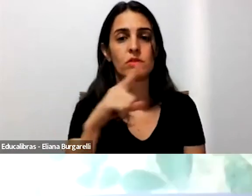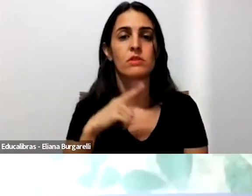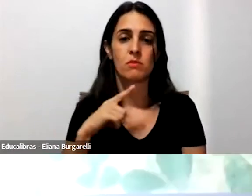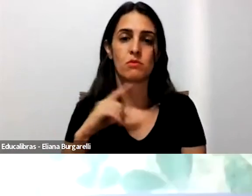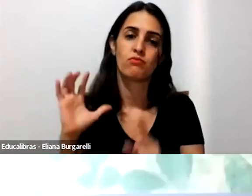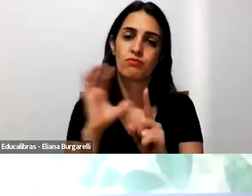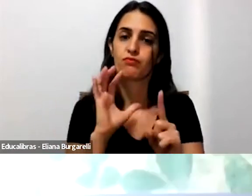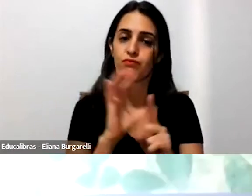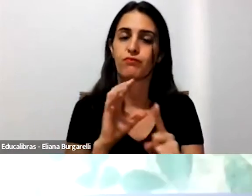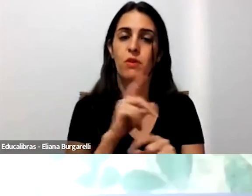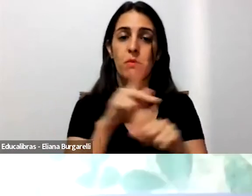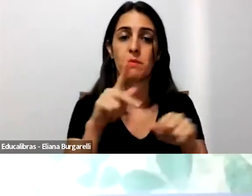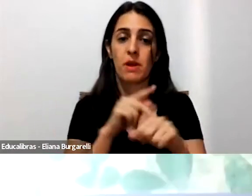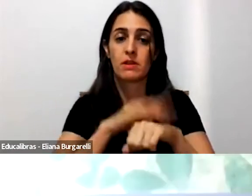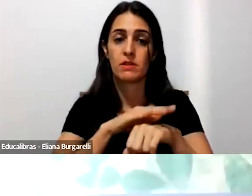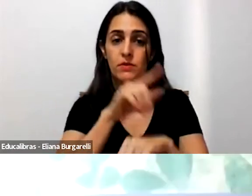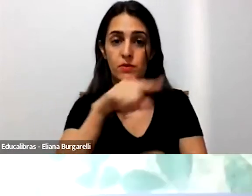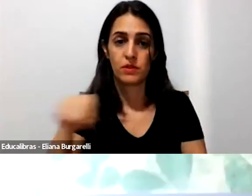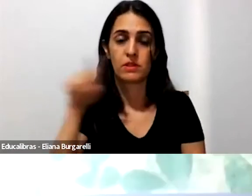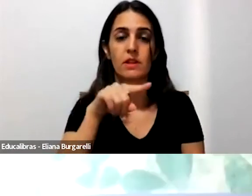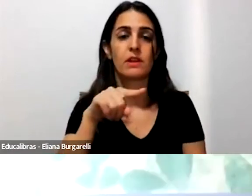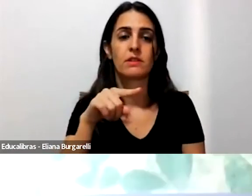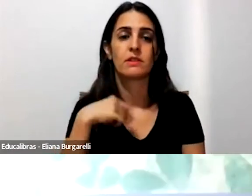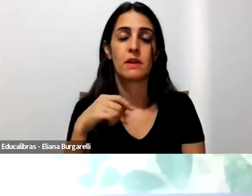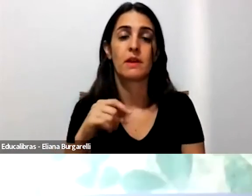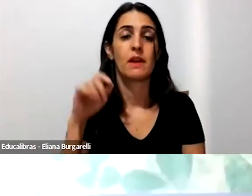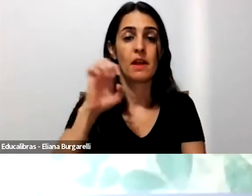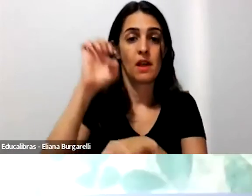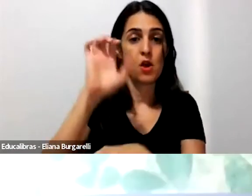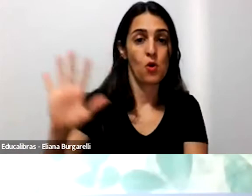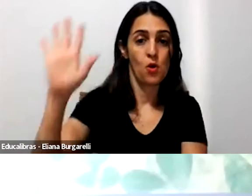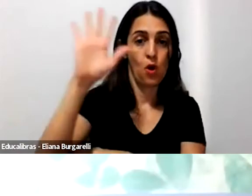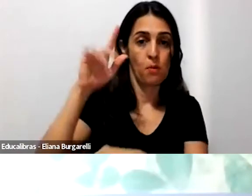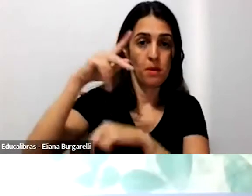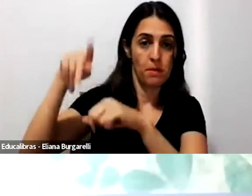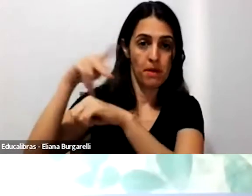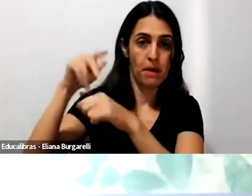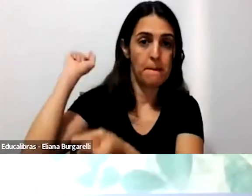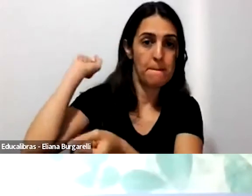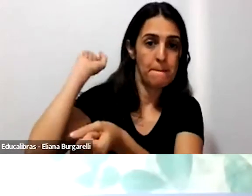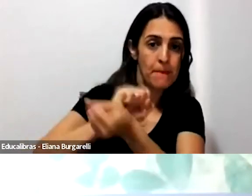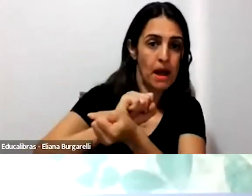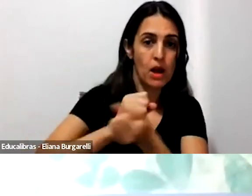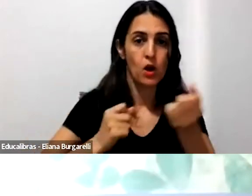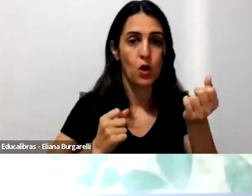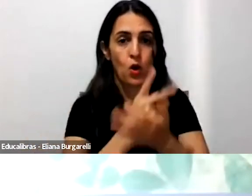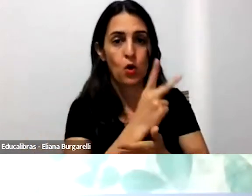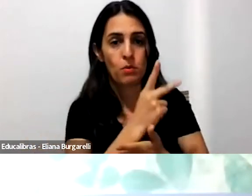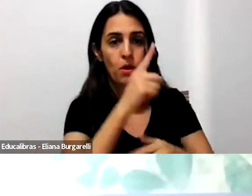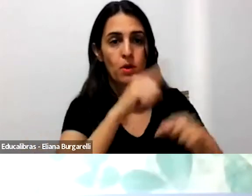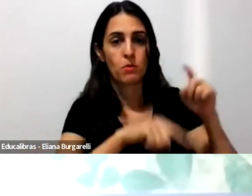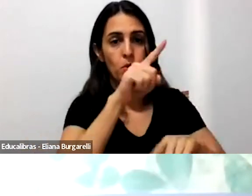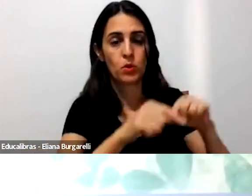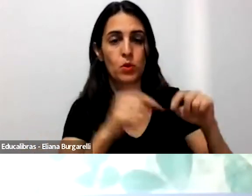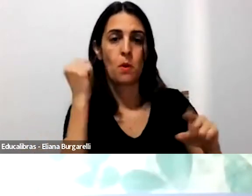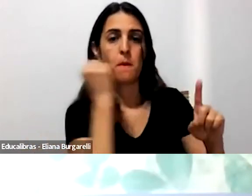moram aí em Paris, eu acho que é importante, quando a Ana citou também, né, a questão da lei do Mercosul, é